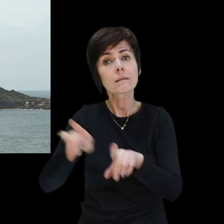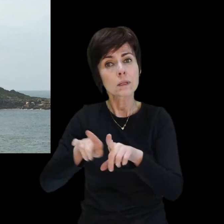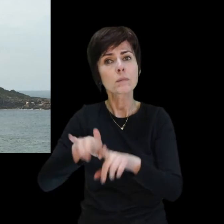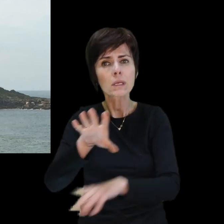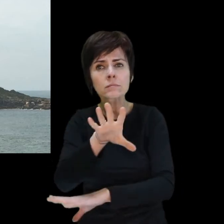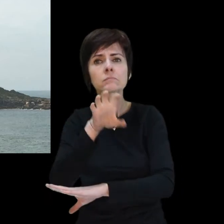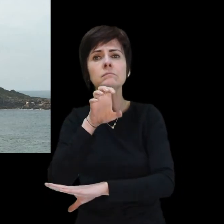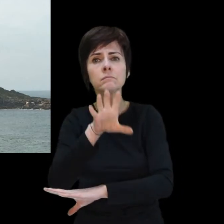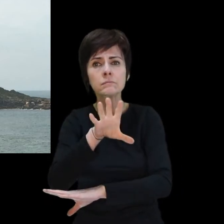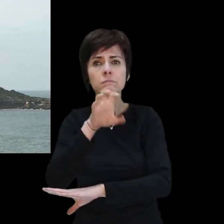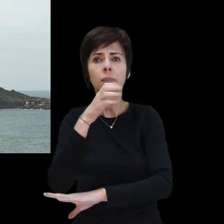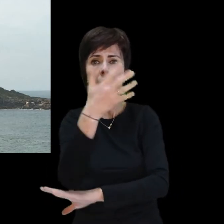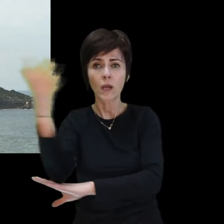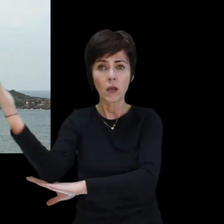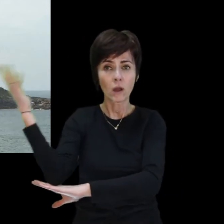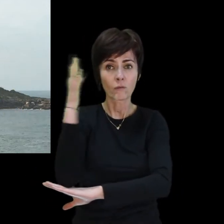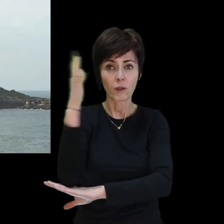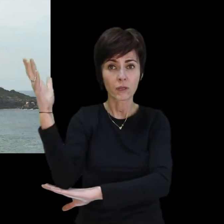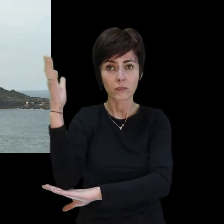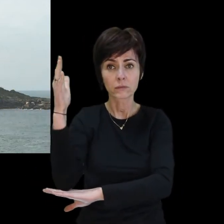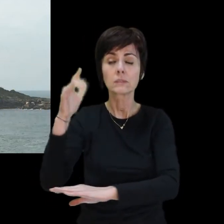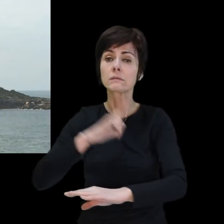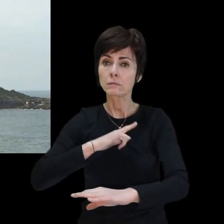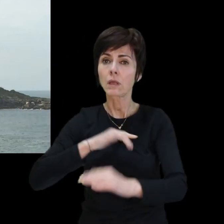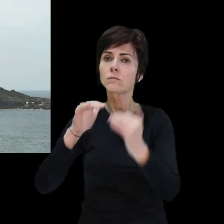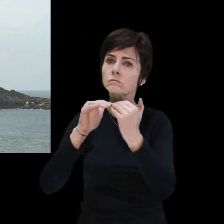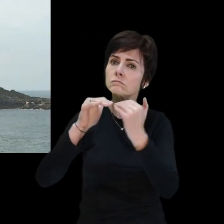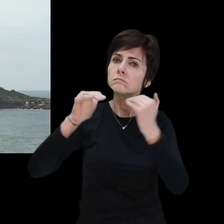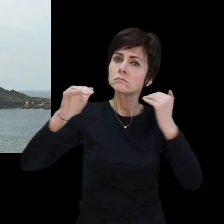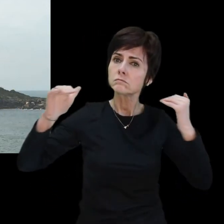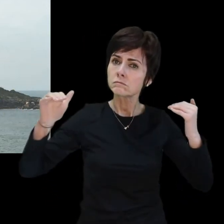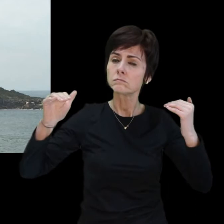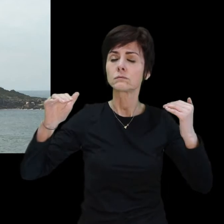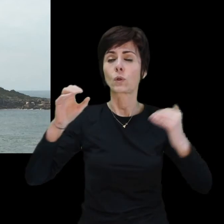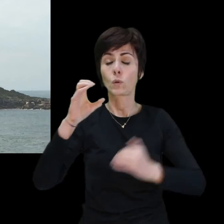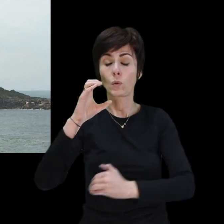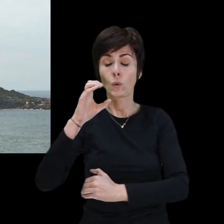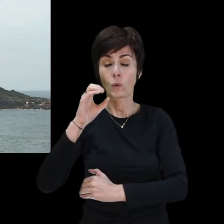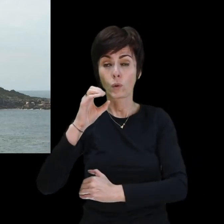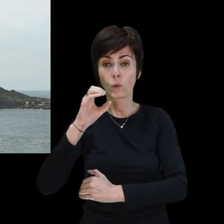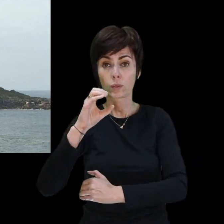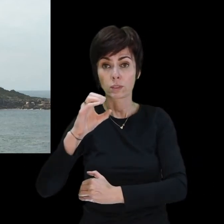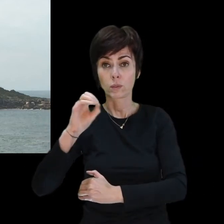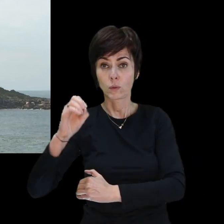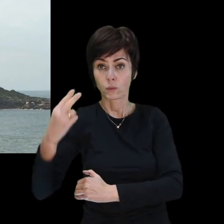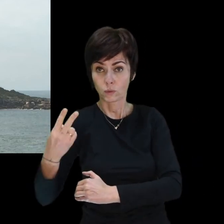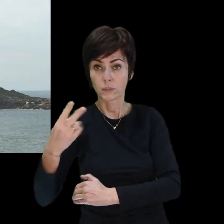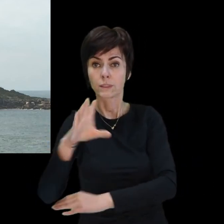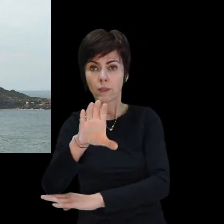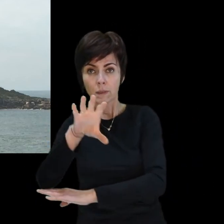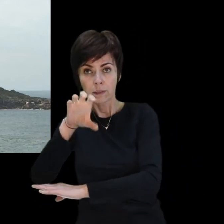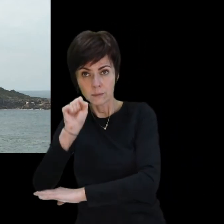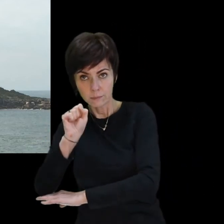próprias plantas, né, elas também respiram. Então, as florestas elas estão num equilíbrio em que a quantidade de CO2